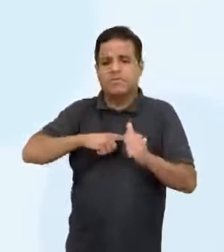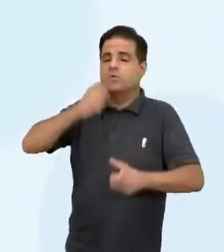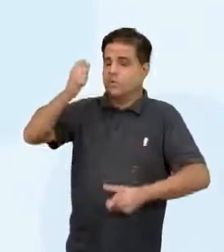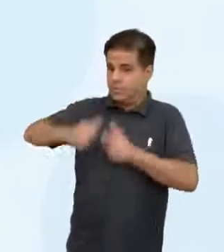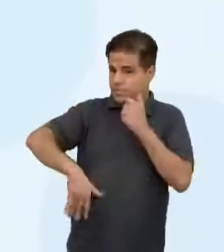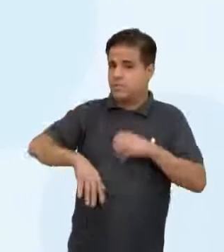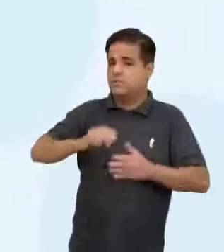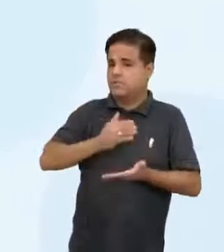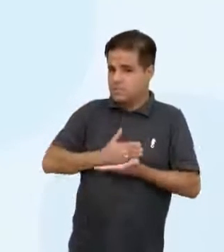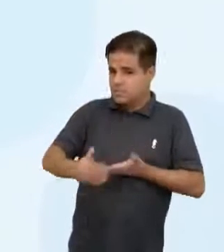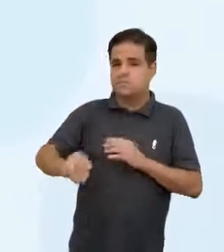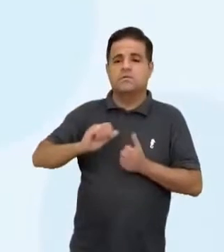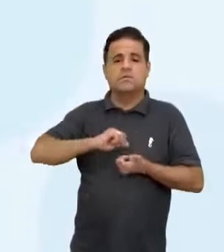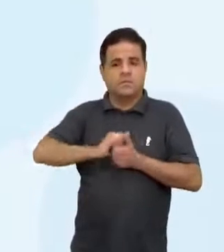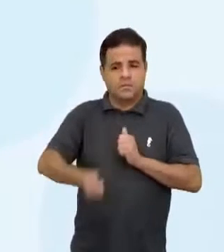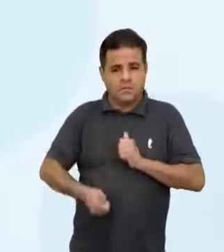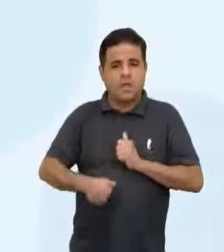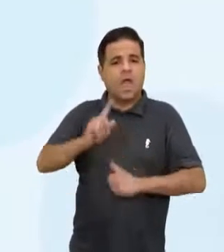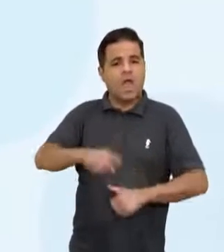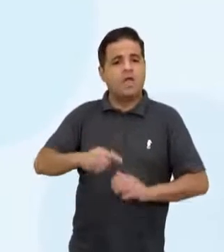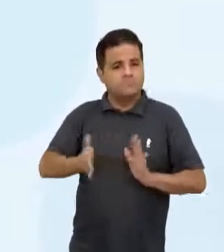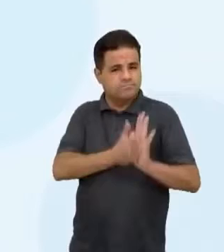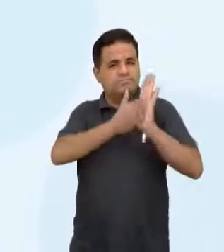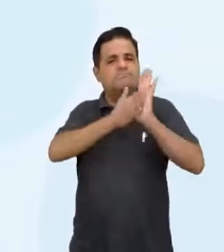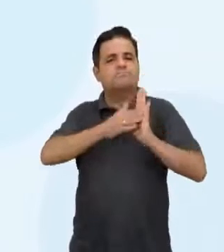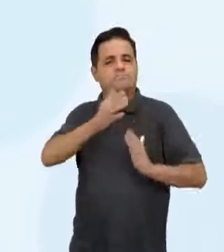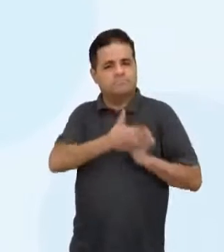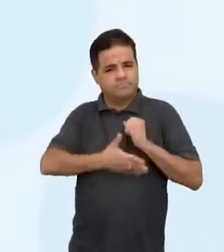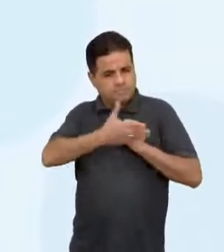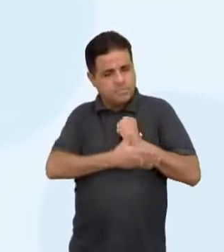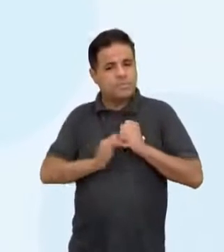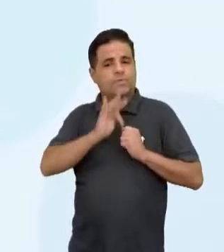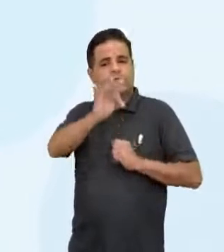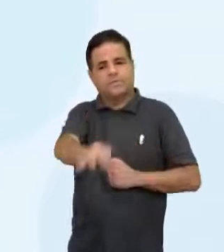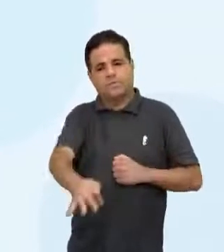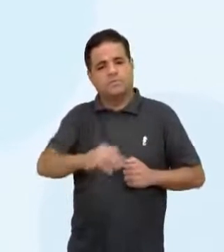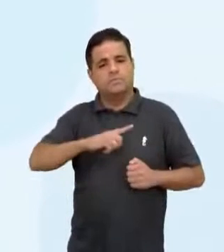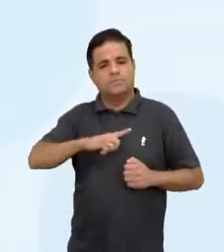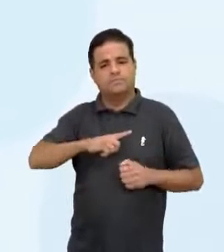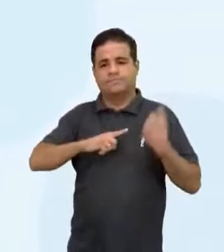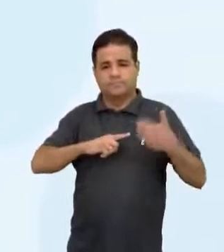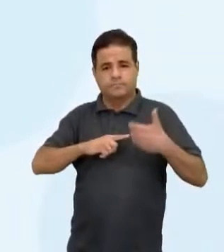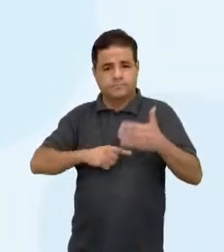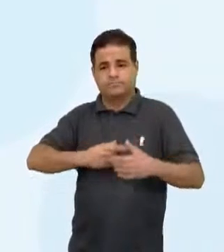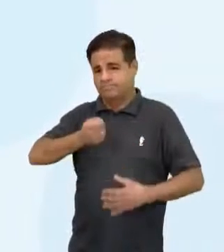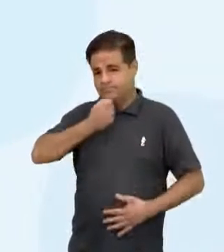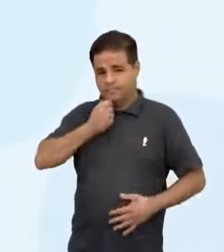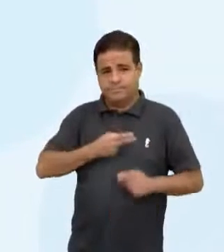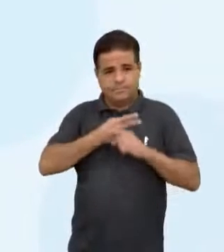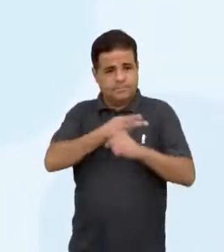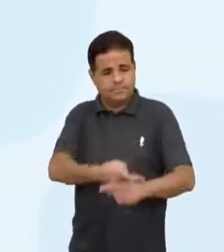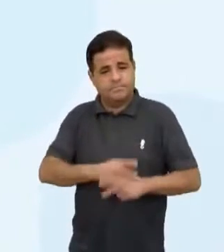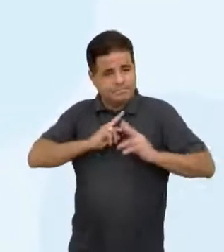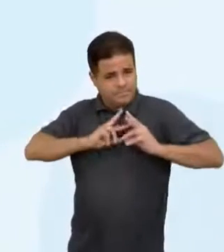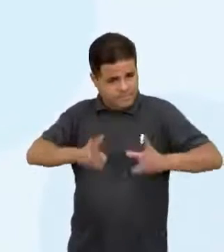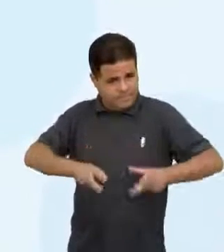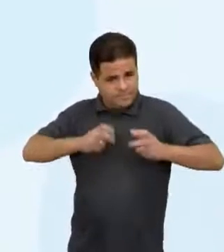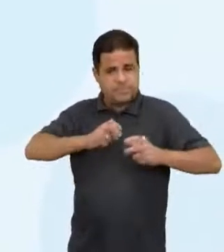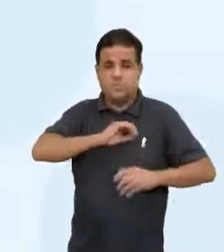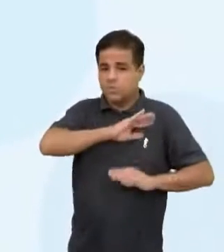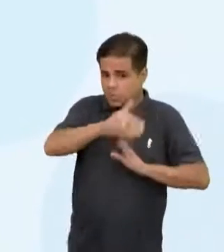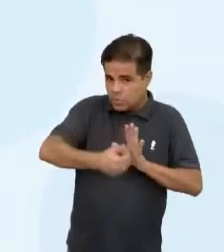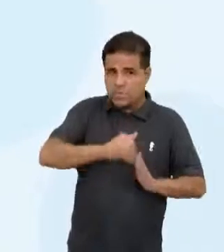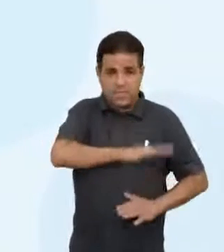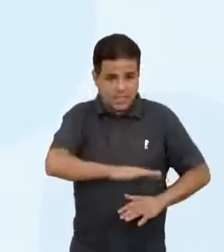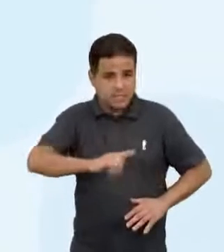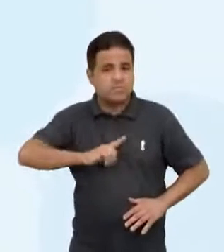denominado como iniciação esportiva, é que se estabelecem as bases do futuro rendimento, sem jamais buscar o rendimento toda